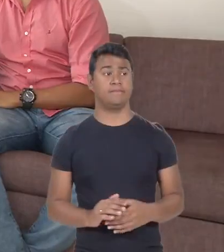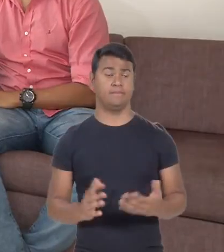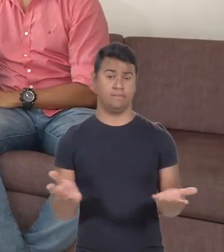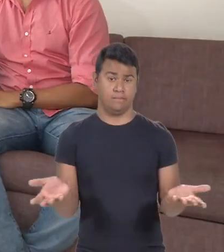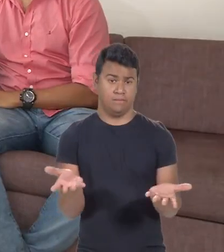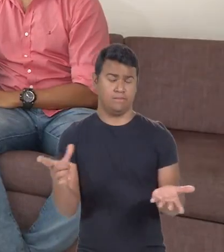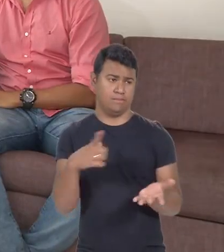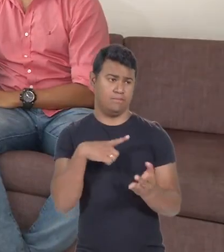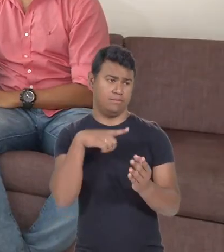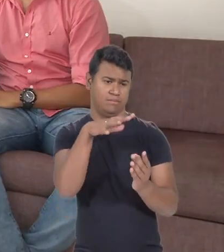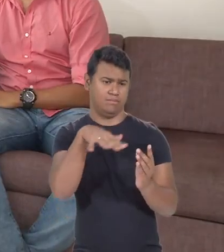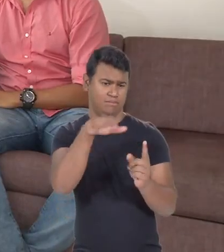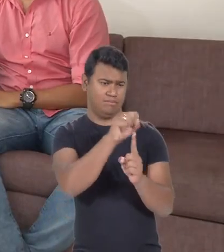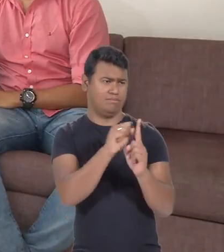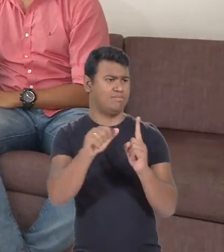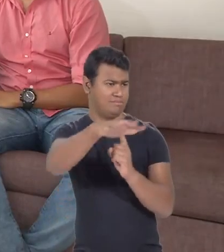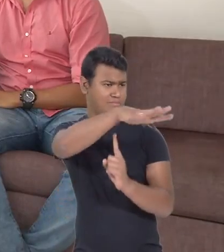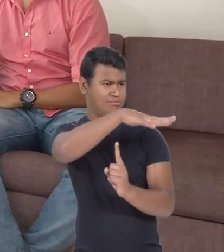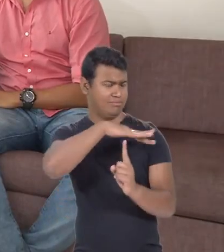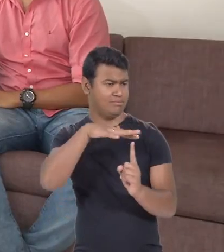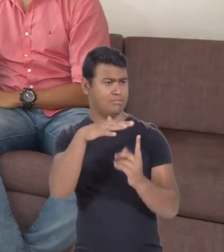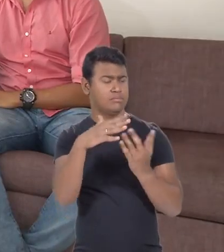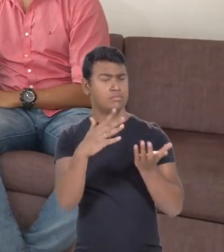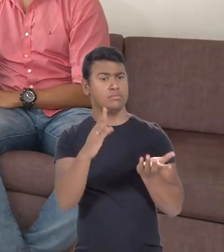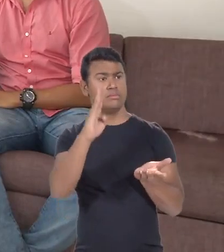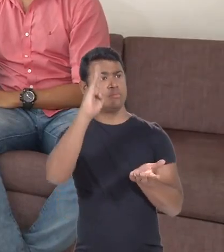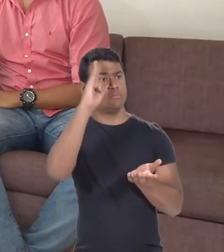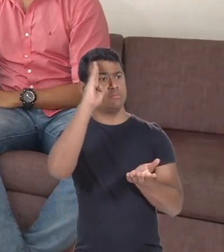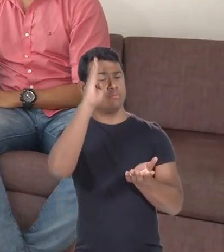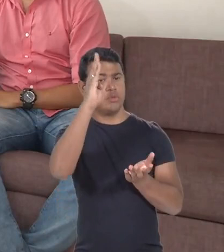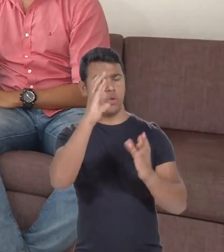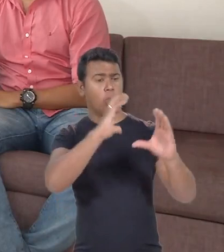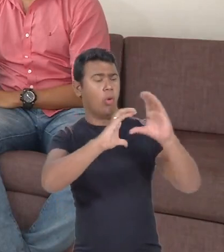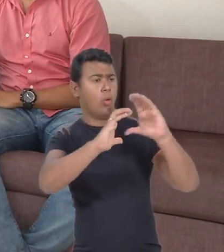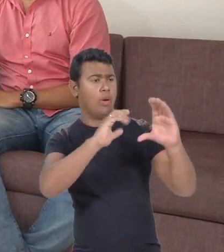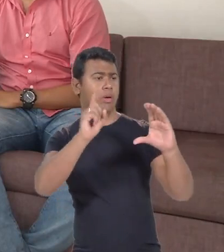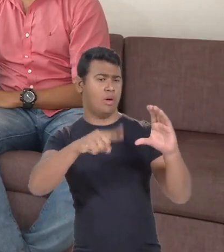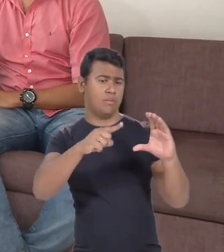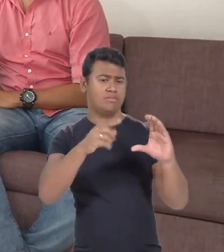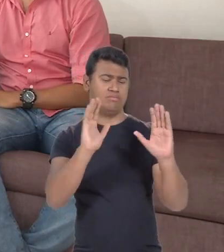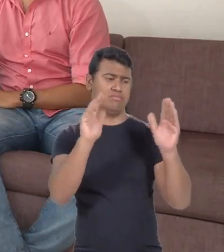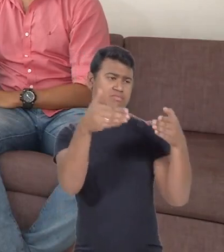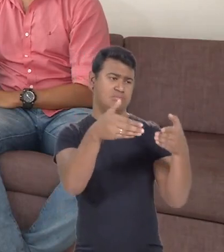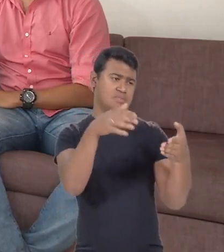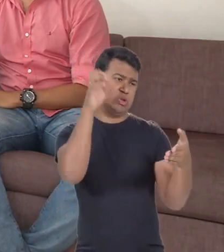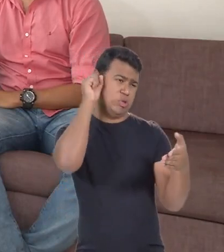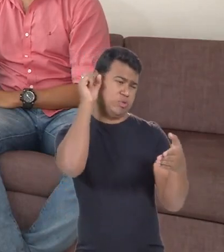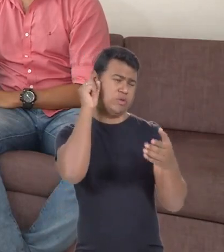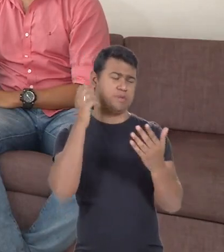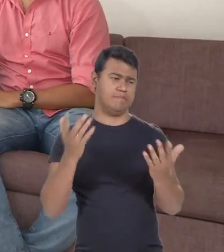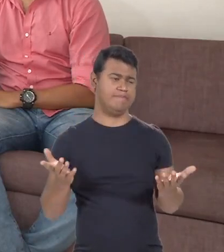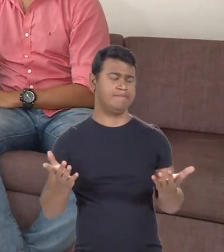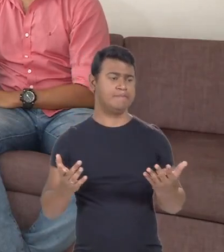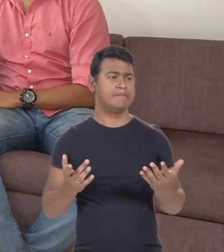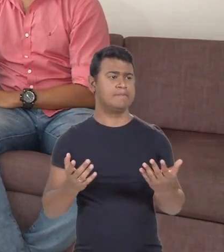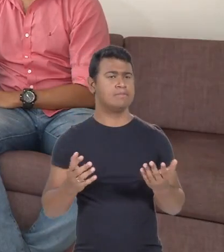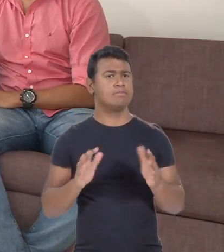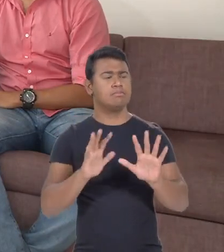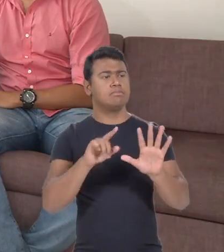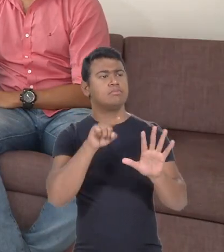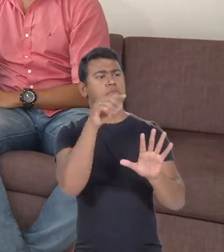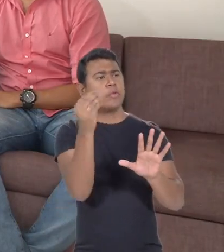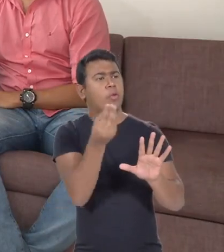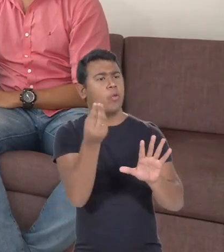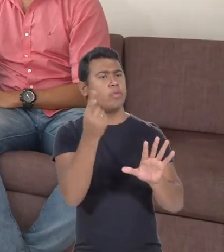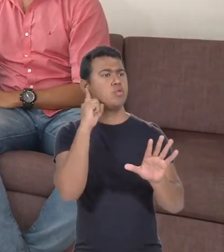gente vive hoje em uma sociedade que a grande parte das formas de comunicação é para pessoas ouvintes, né? Voltada para pessoas ouvintes. E aí, como